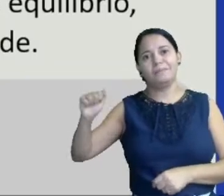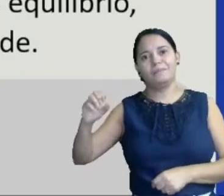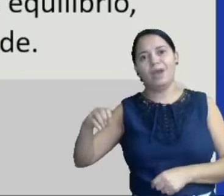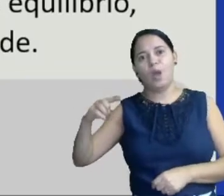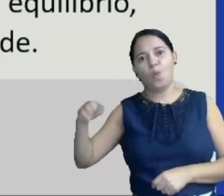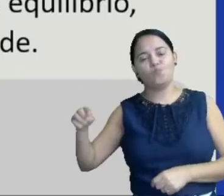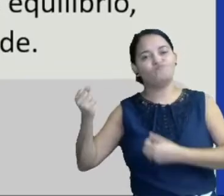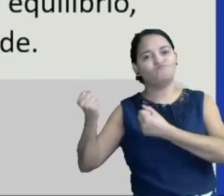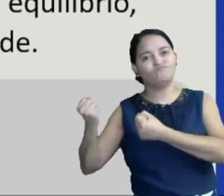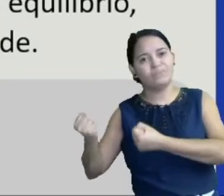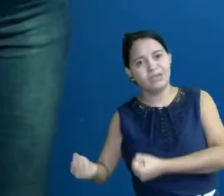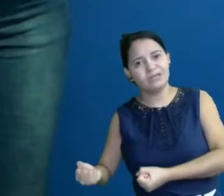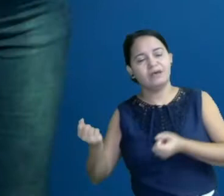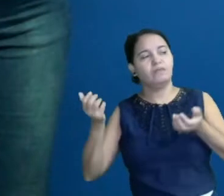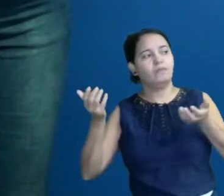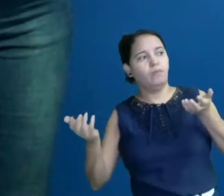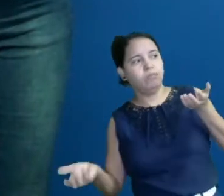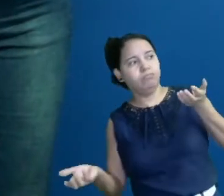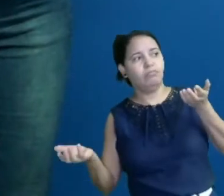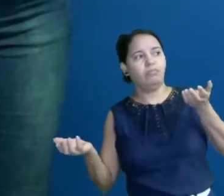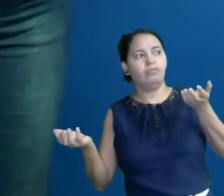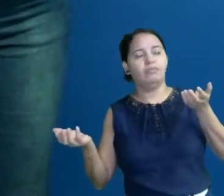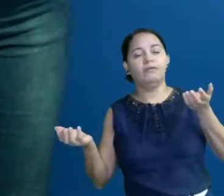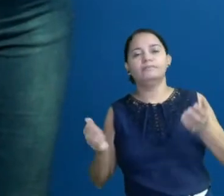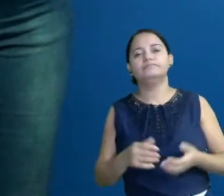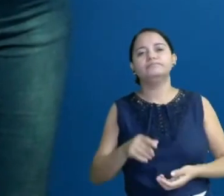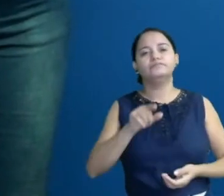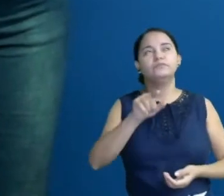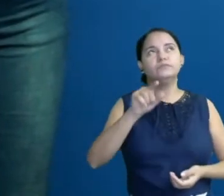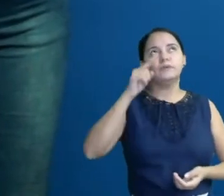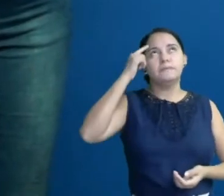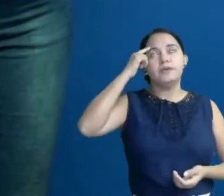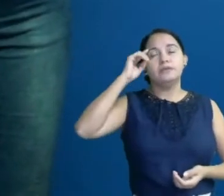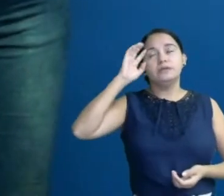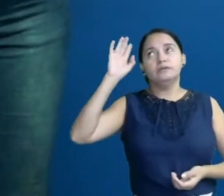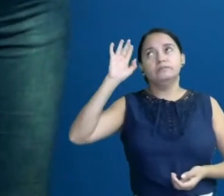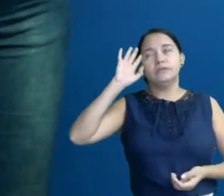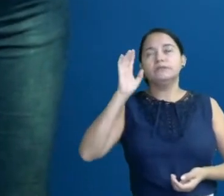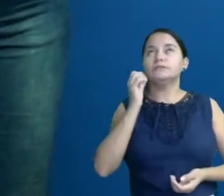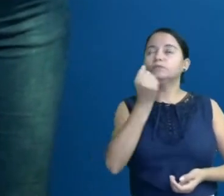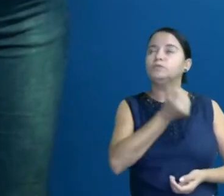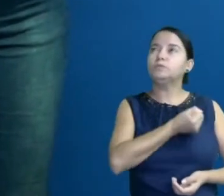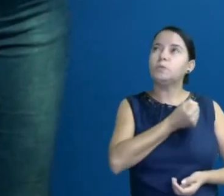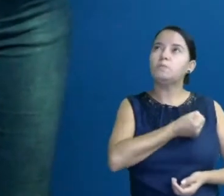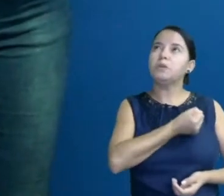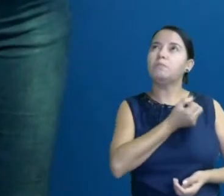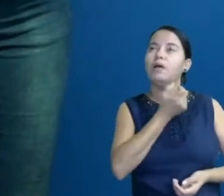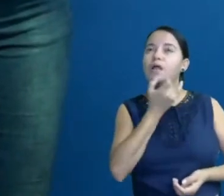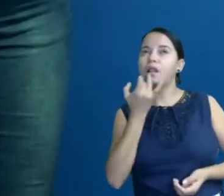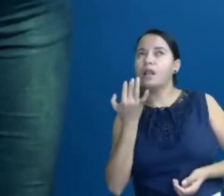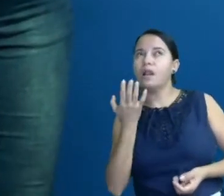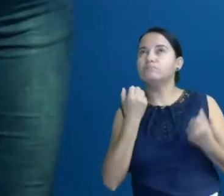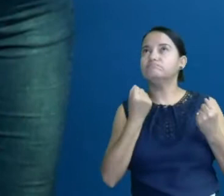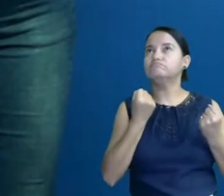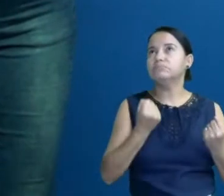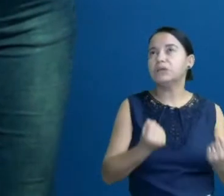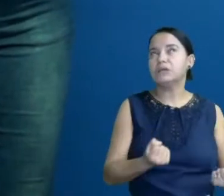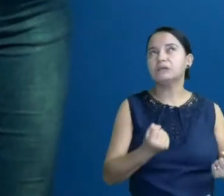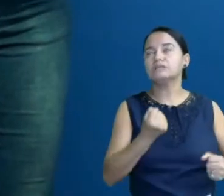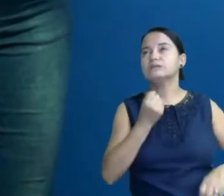junto tá cuidar inicial para que a gente vai pensando aí em números já pega essa ideia Inicial Vai pensando aí as